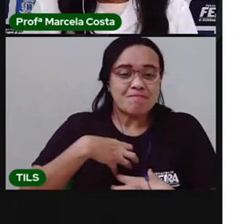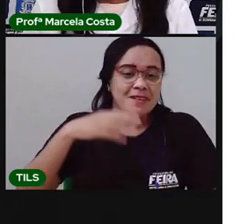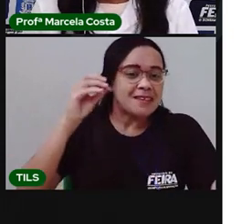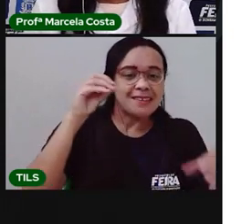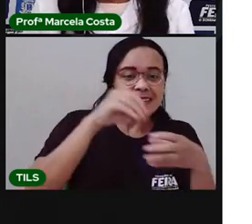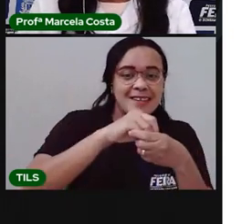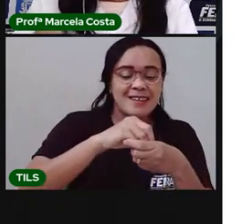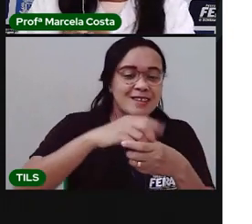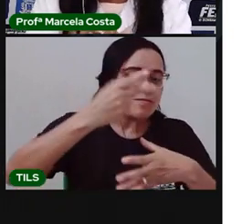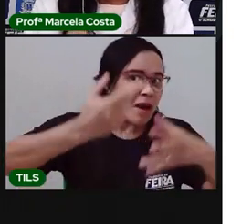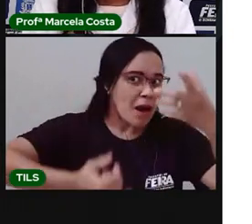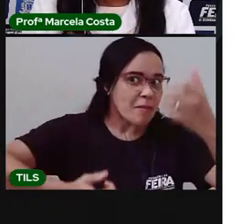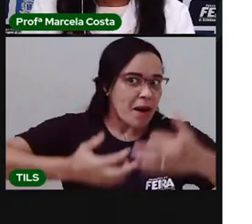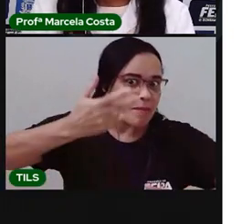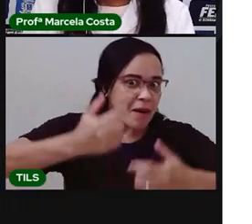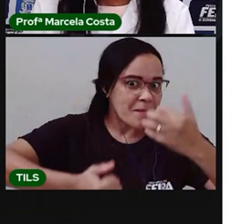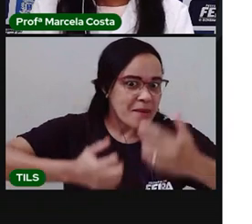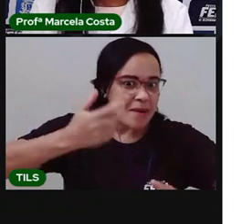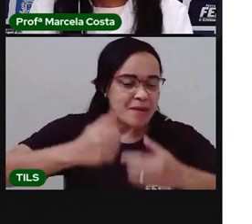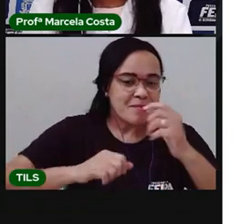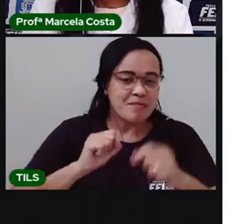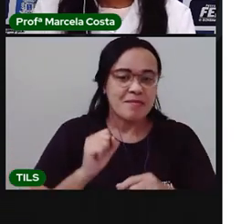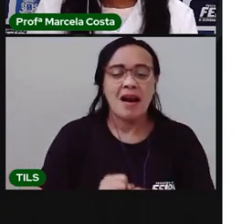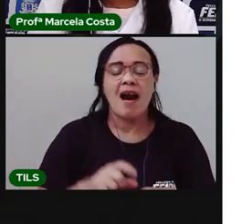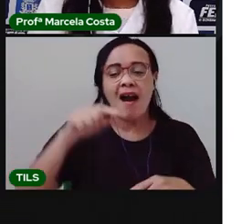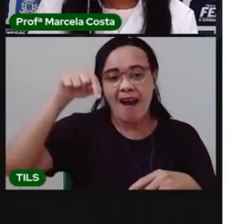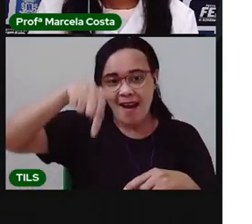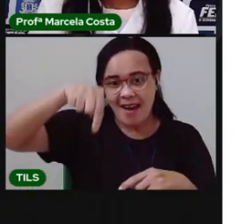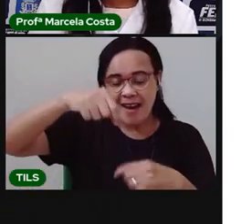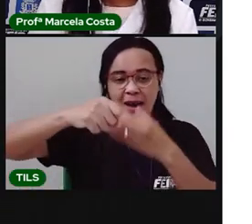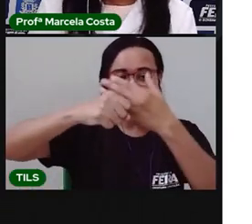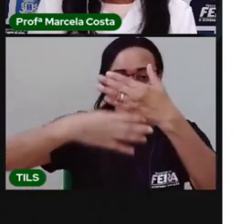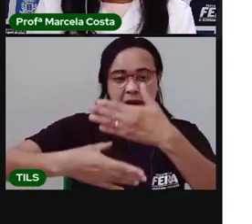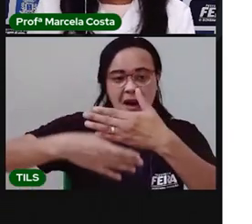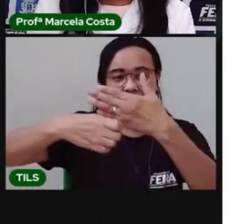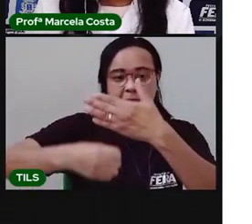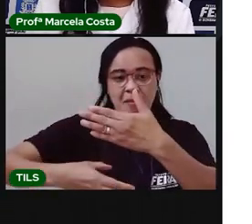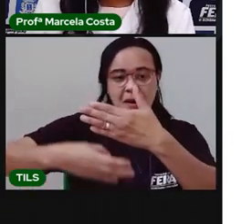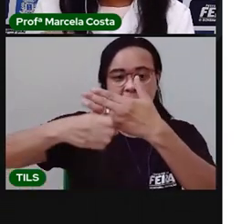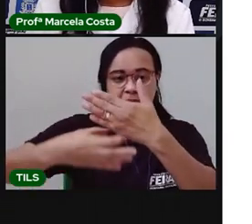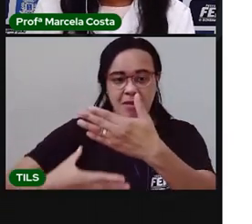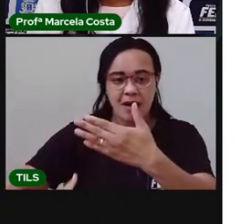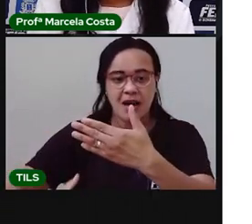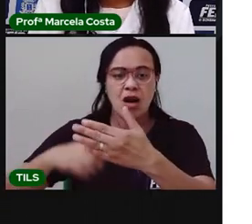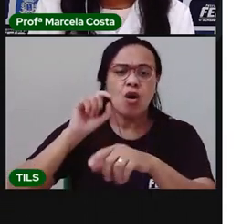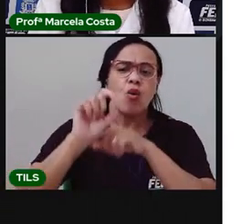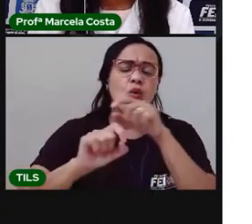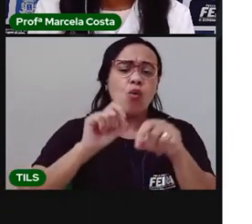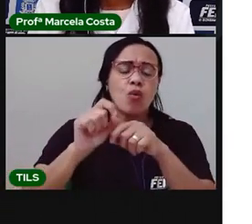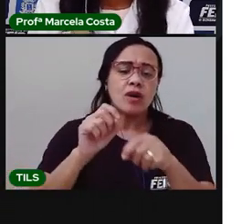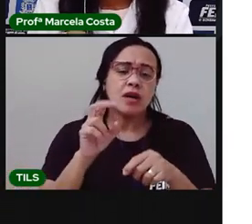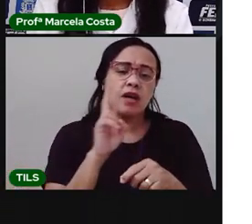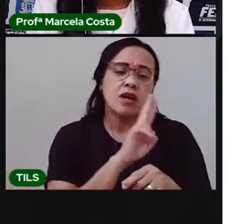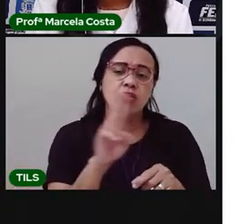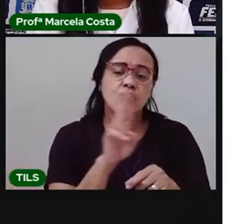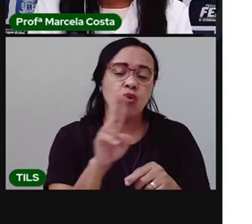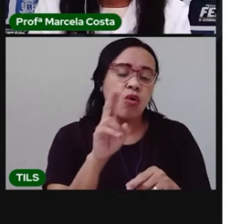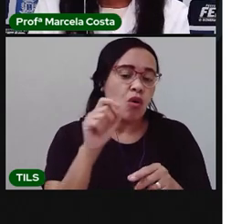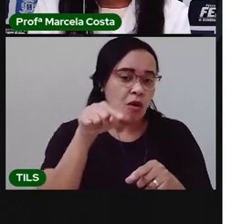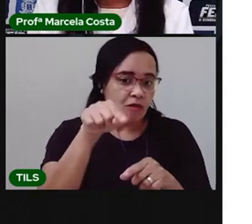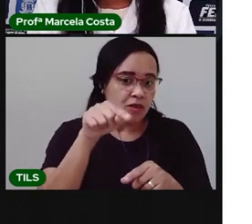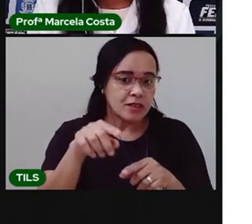Escreve aí para mim no chat, eu pedi para um responsável te ajudar, colocando um emoji